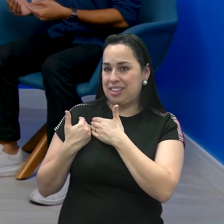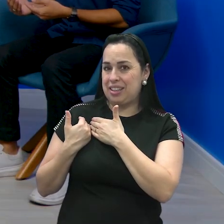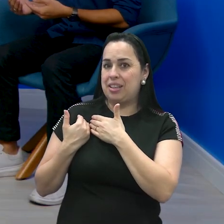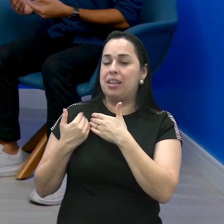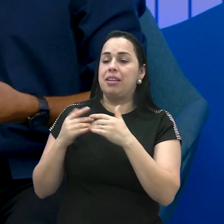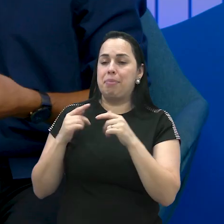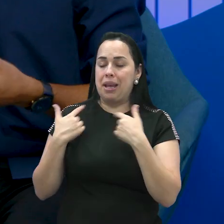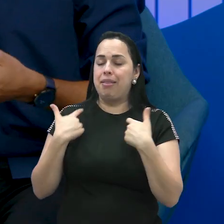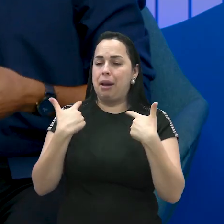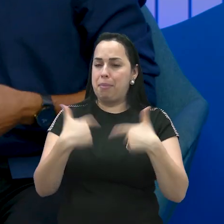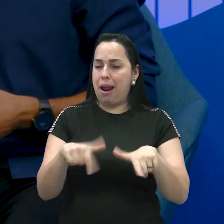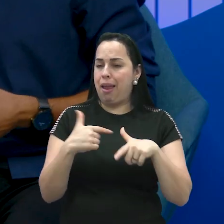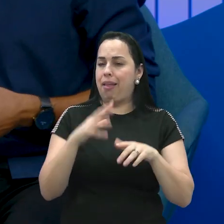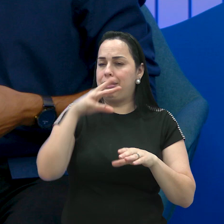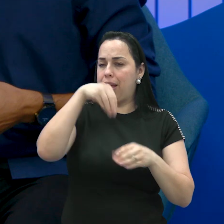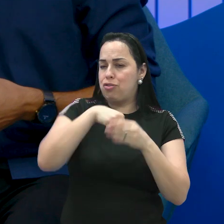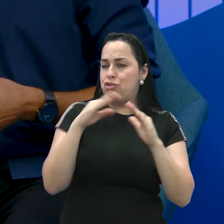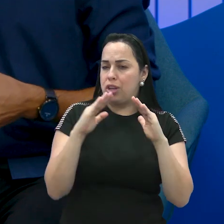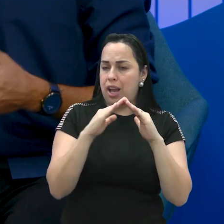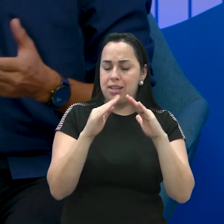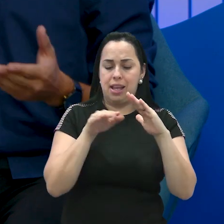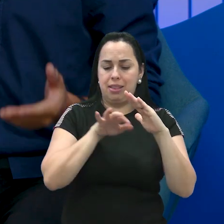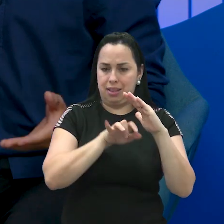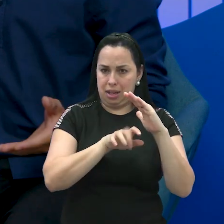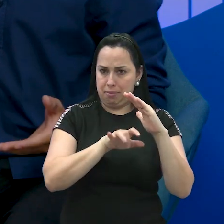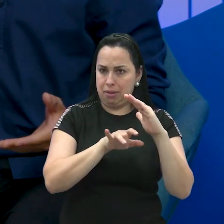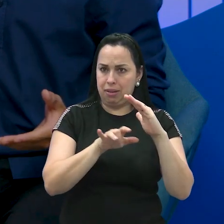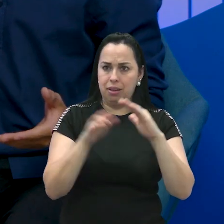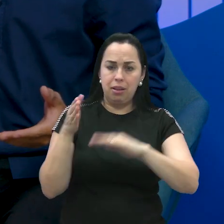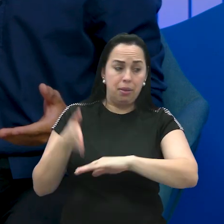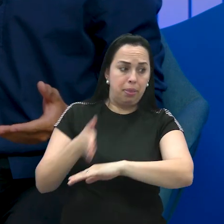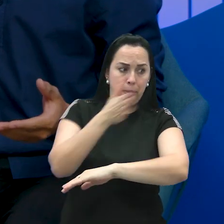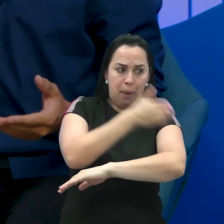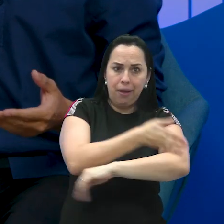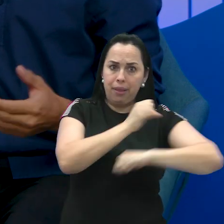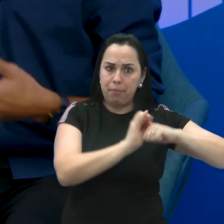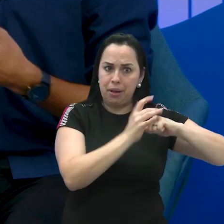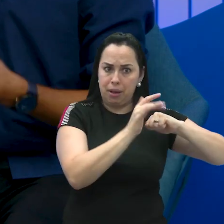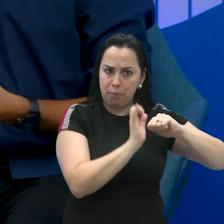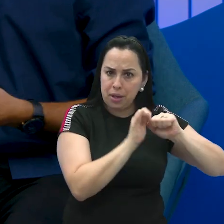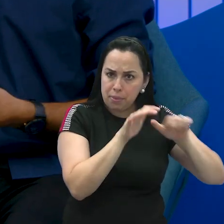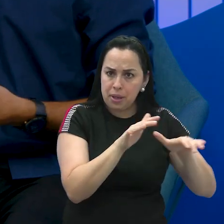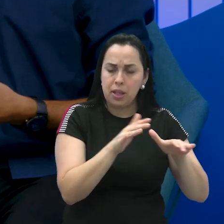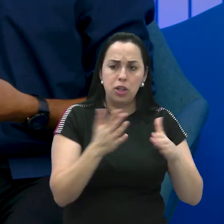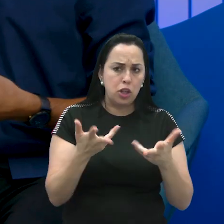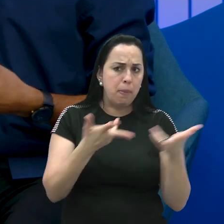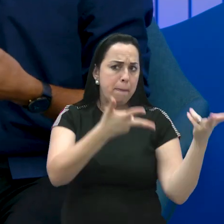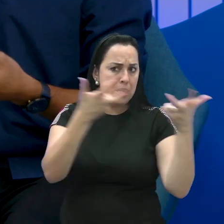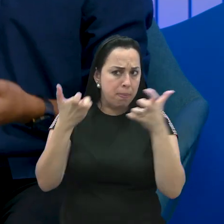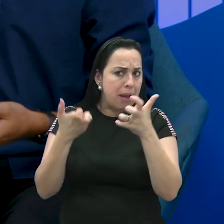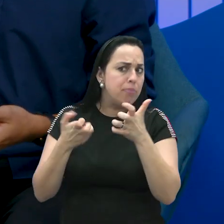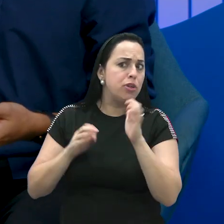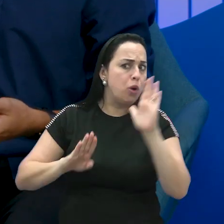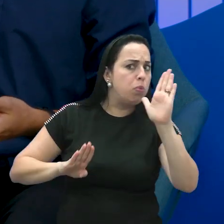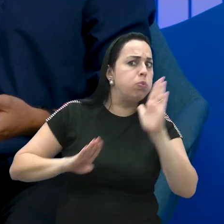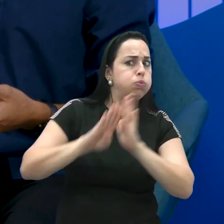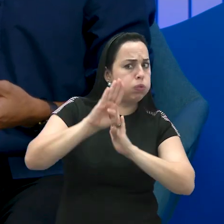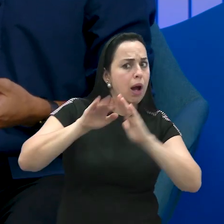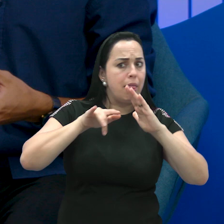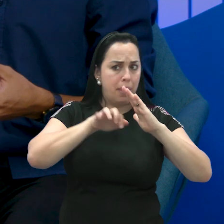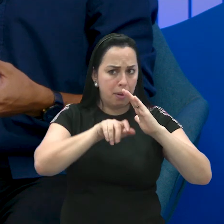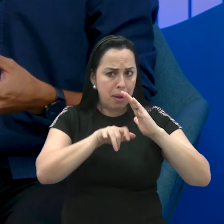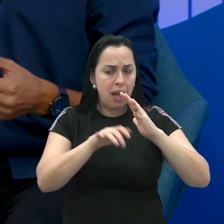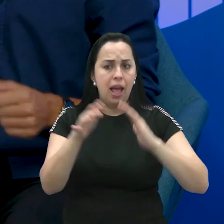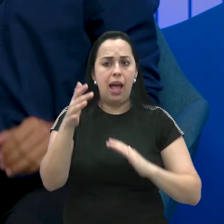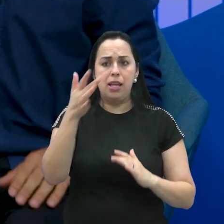se trata de home office, né, Ana? Desde a pandemia, a gente tem visto um aumento nessa demanda por home office, os